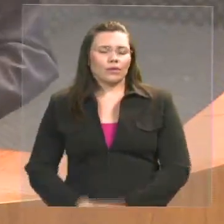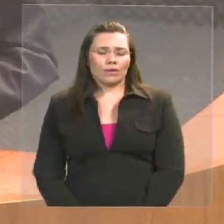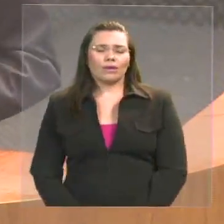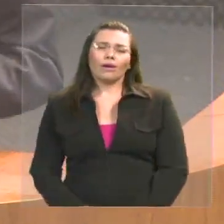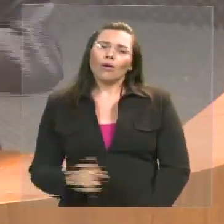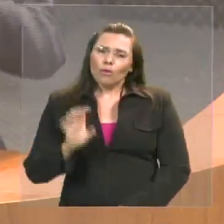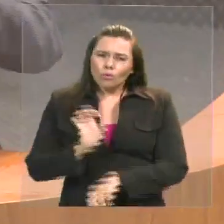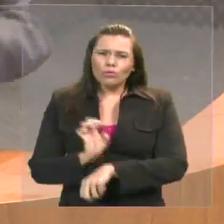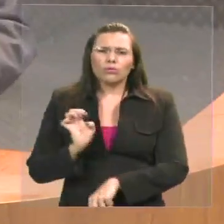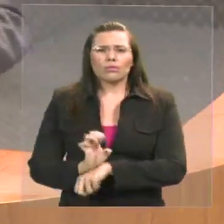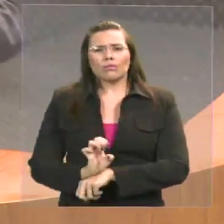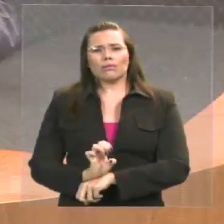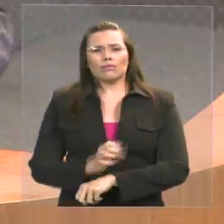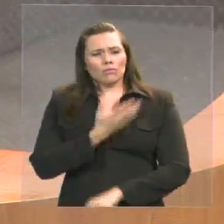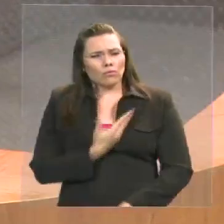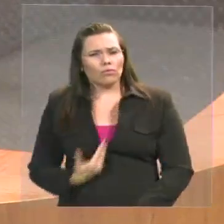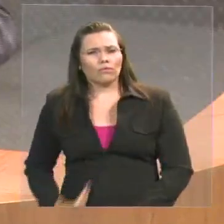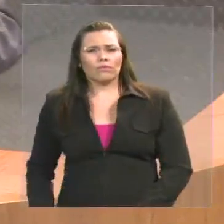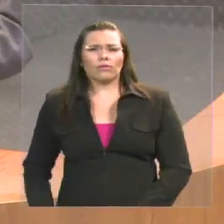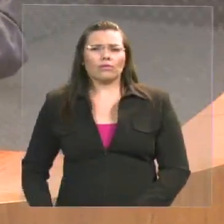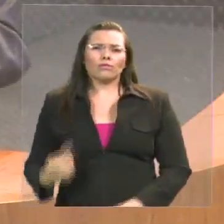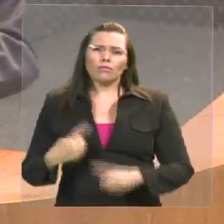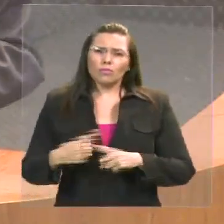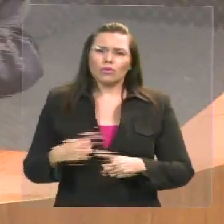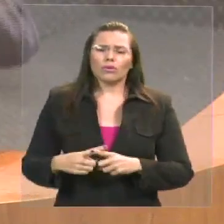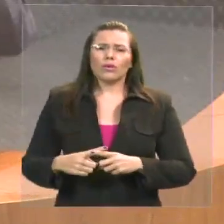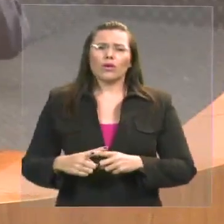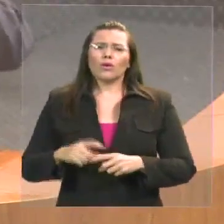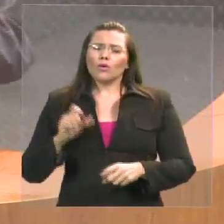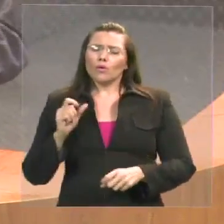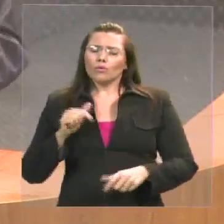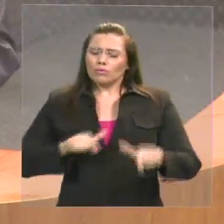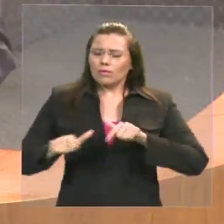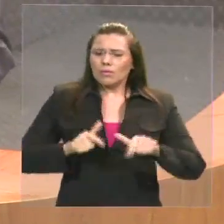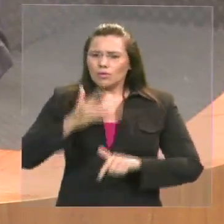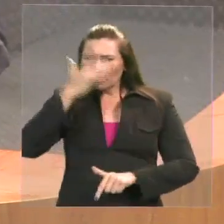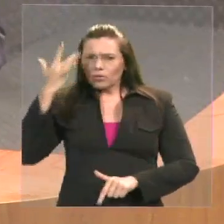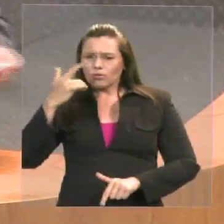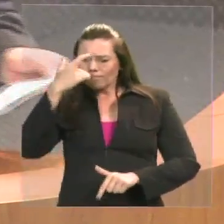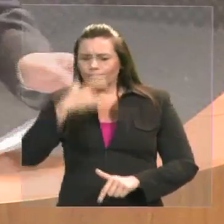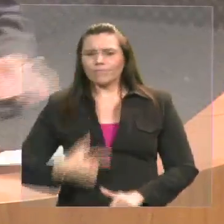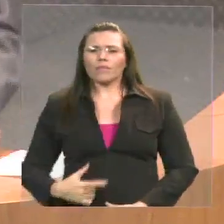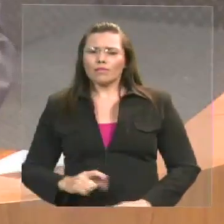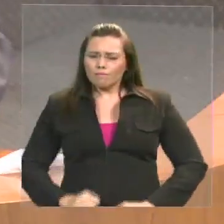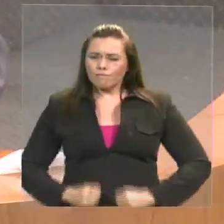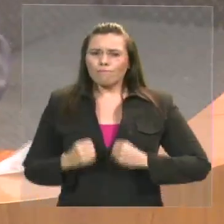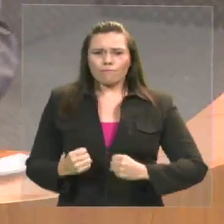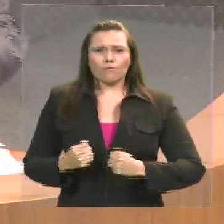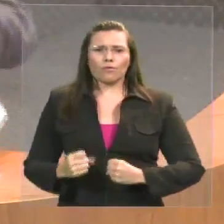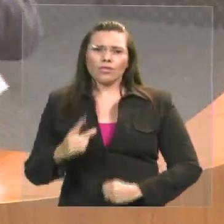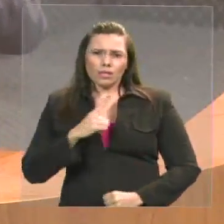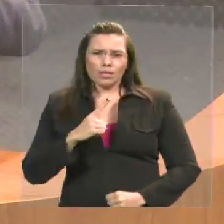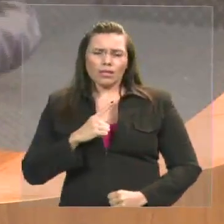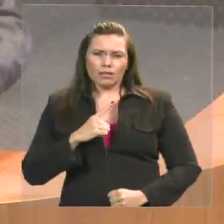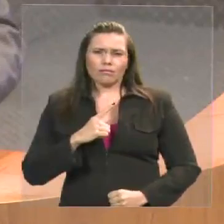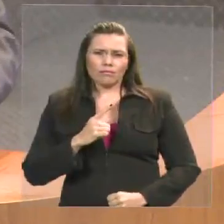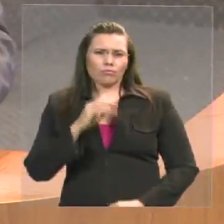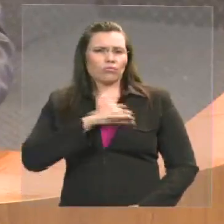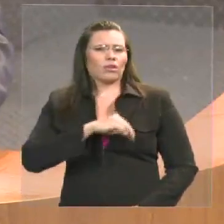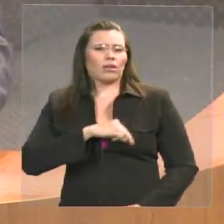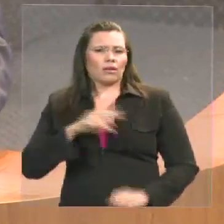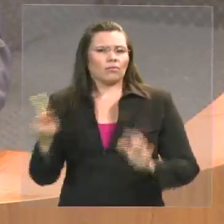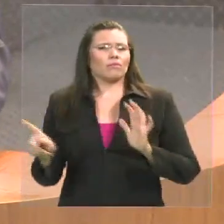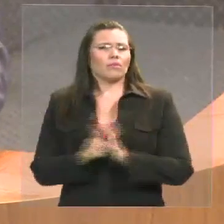ser diferente. Quanto mais forte tiver o trabalhador, mais forte o Estado está. Então, este que deve ser o caminho. Deputado, Vossa Excelência tem uma